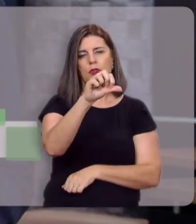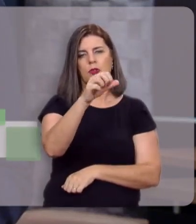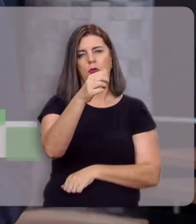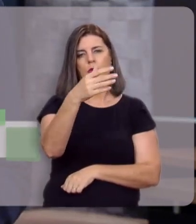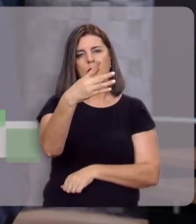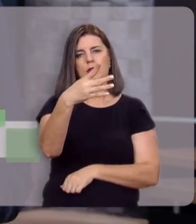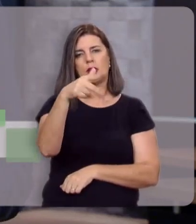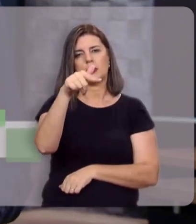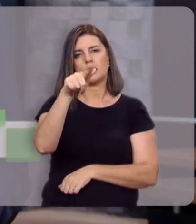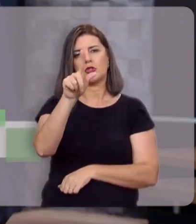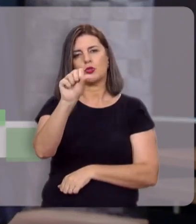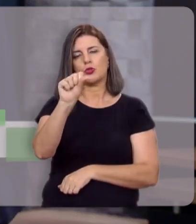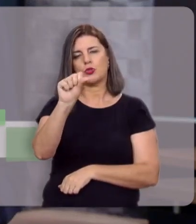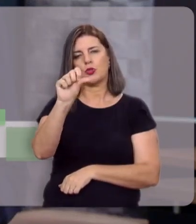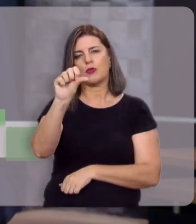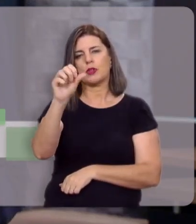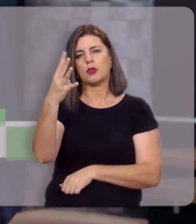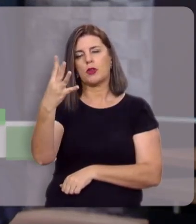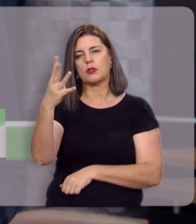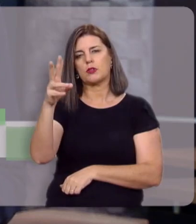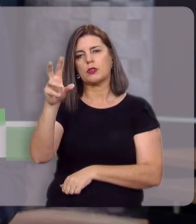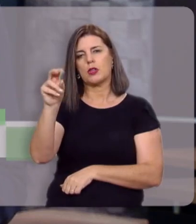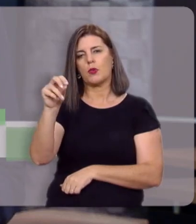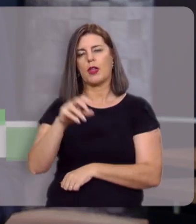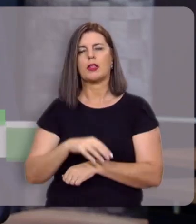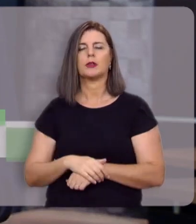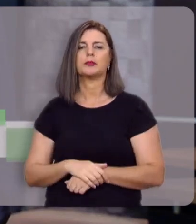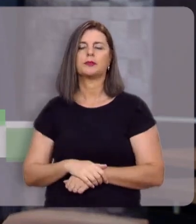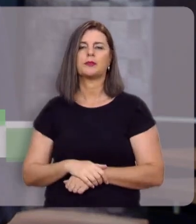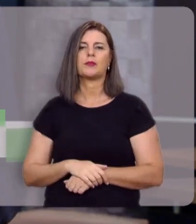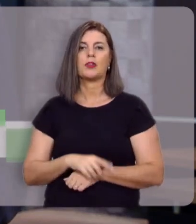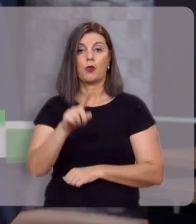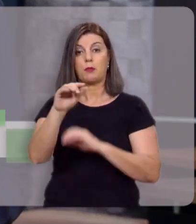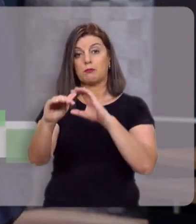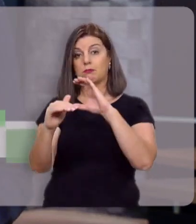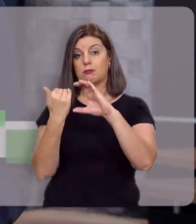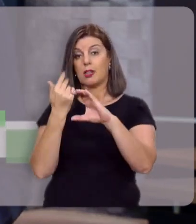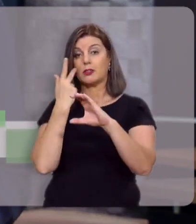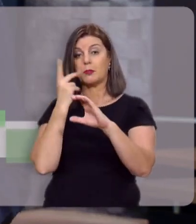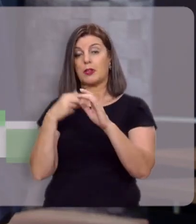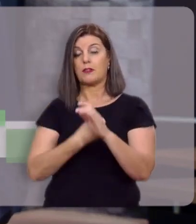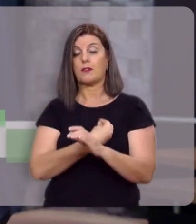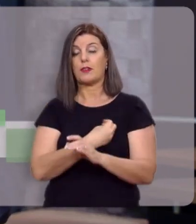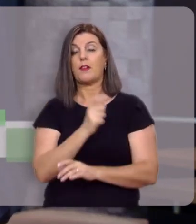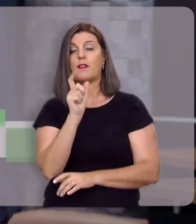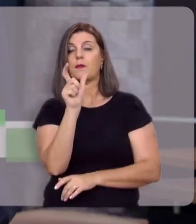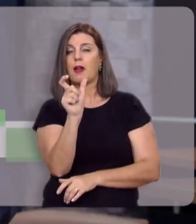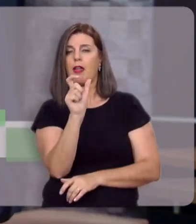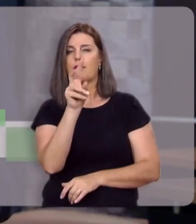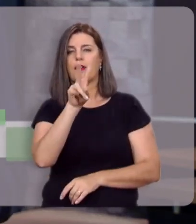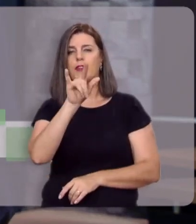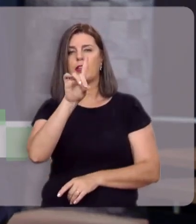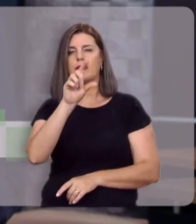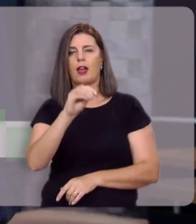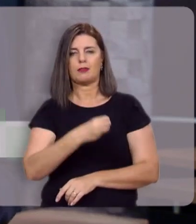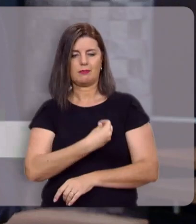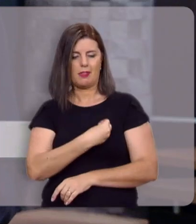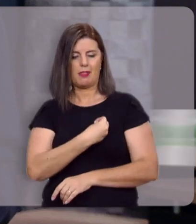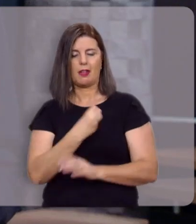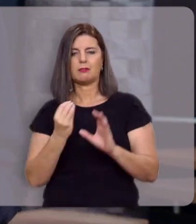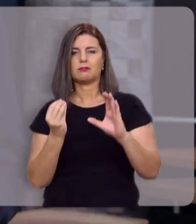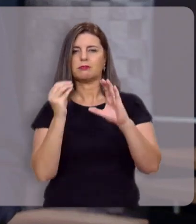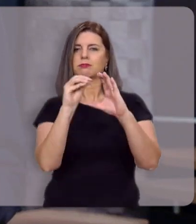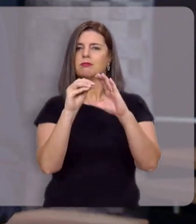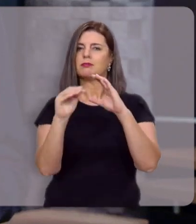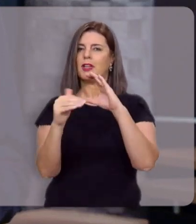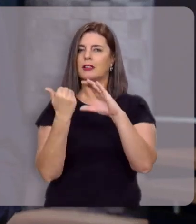11 947 18 94 50 e você vai escrever a palavra vida